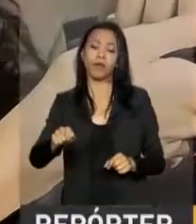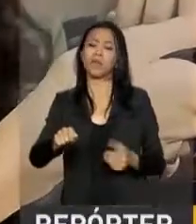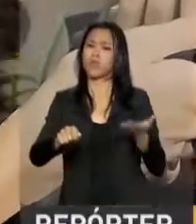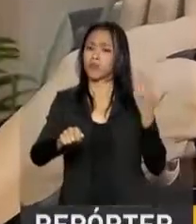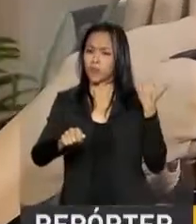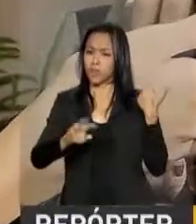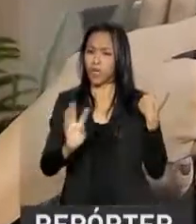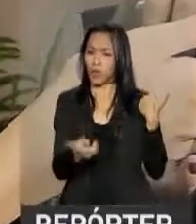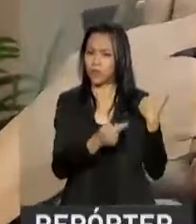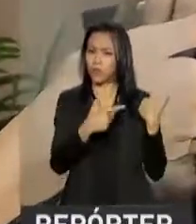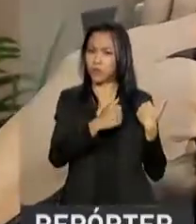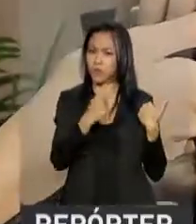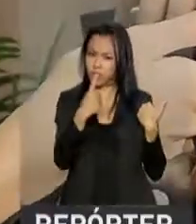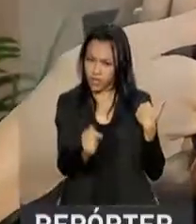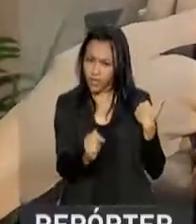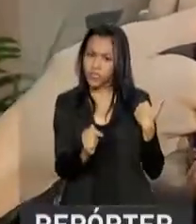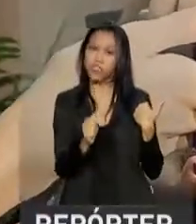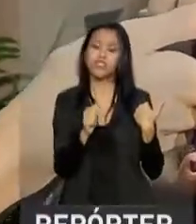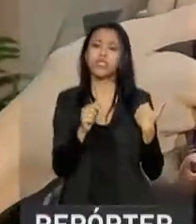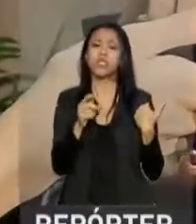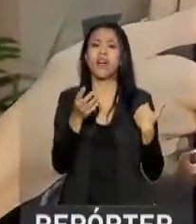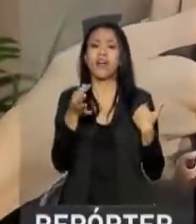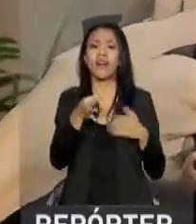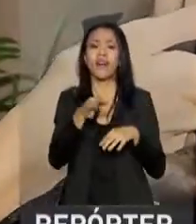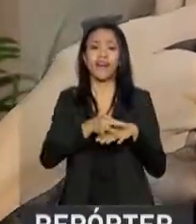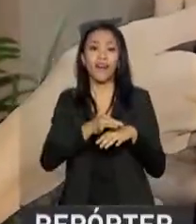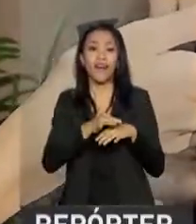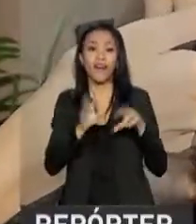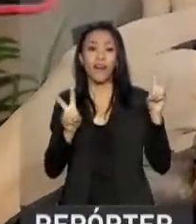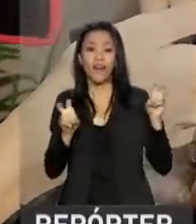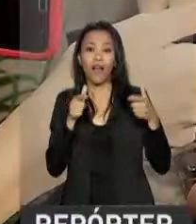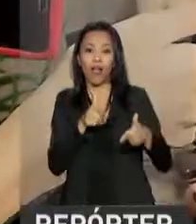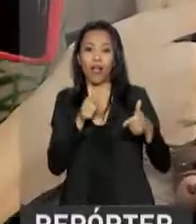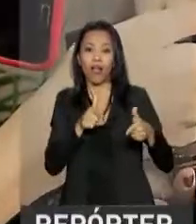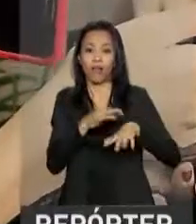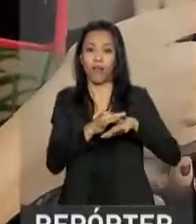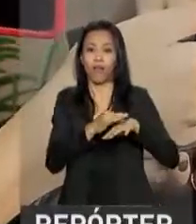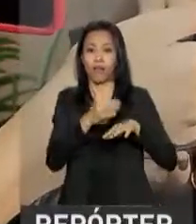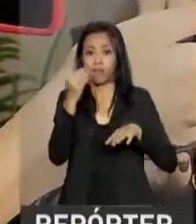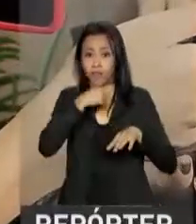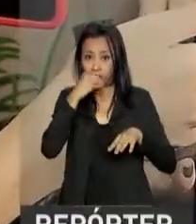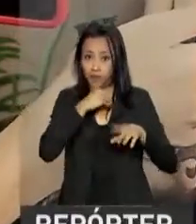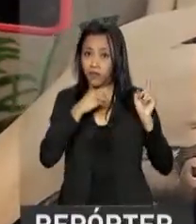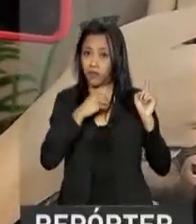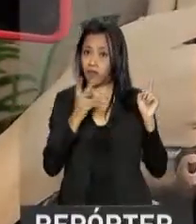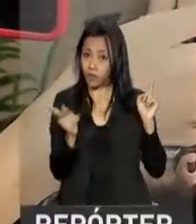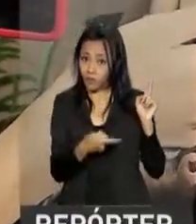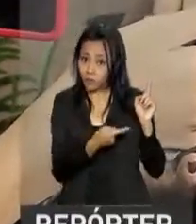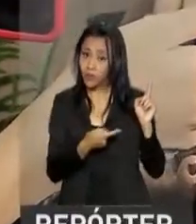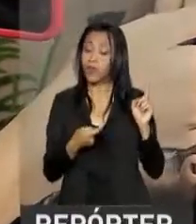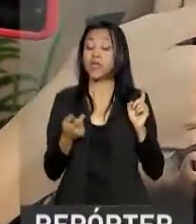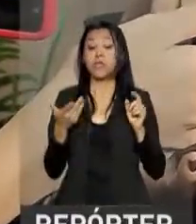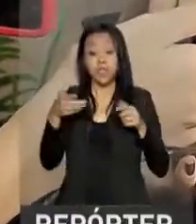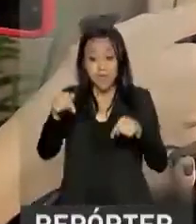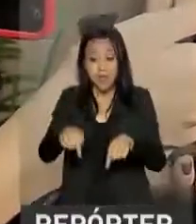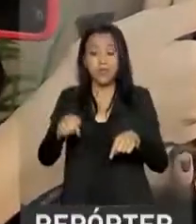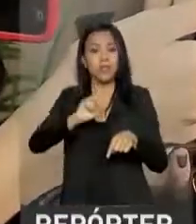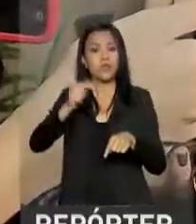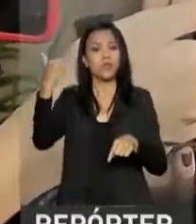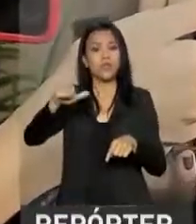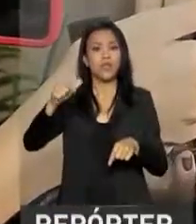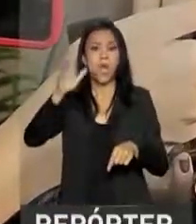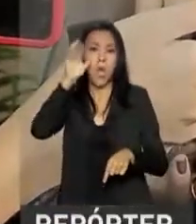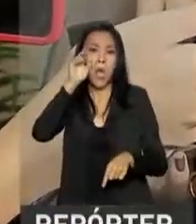de diminuir ou é extinguir qualquer possibilidade de interferências políticas dentro do processo de fiscalização